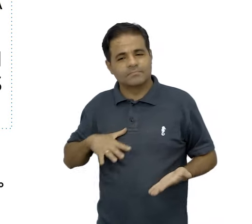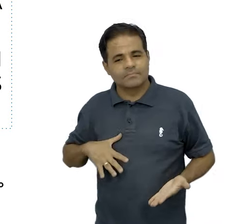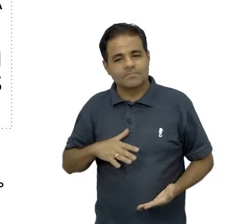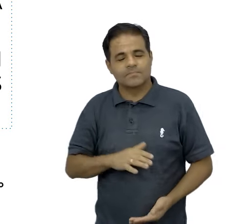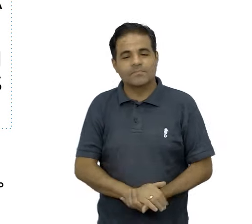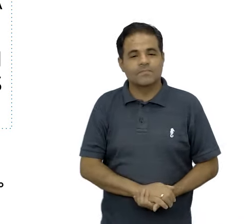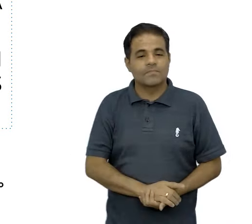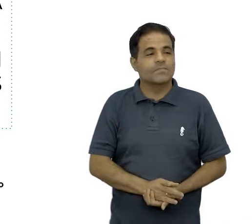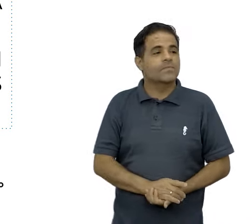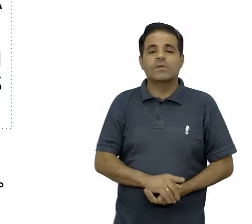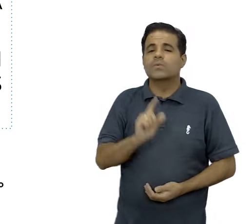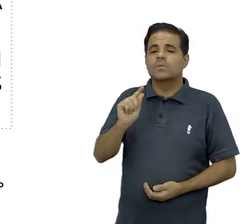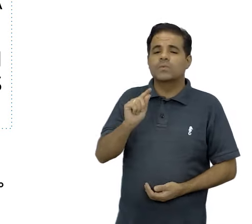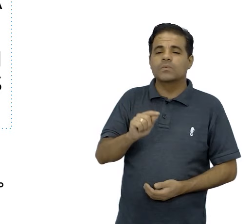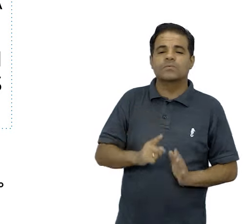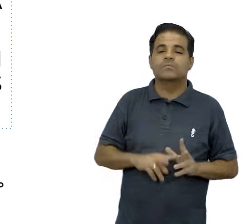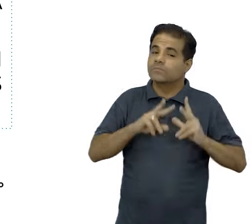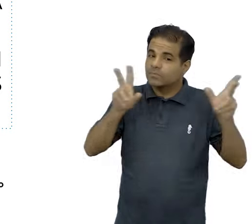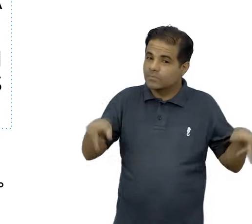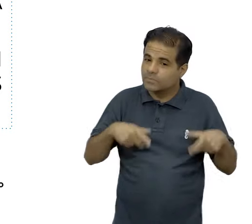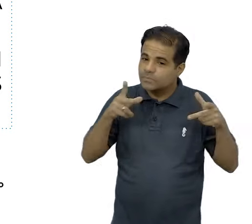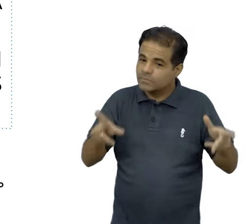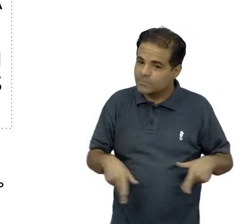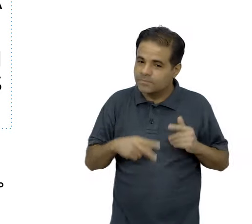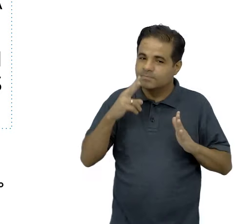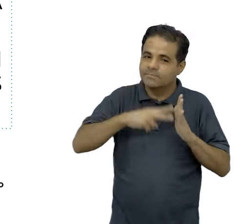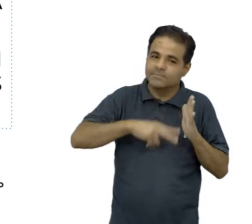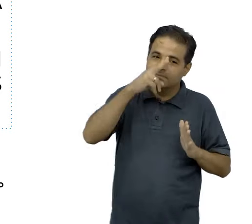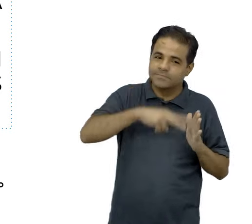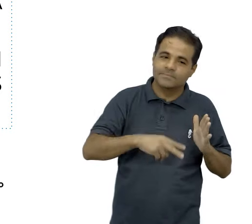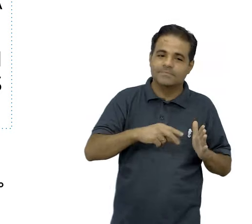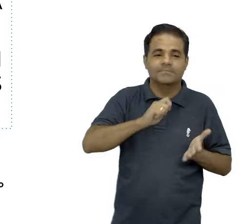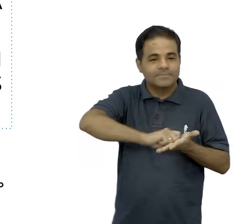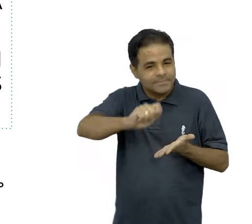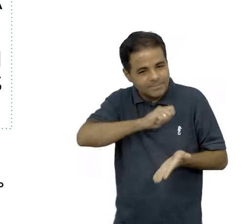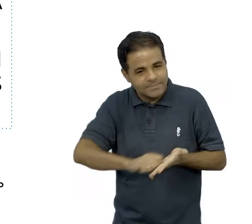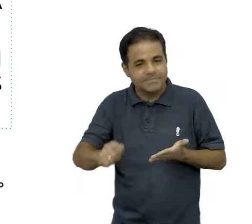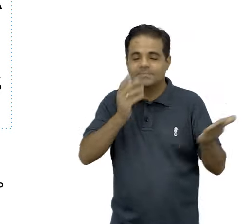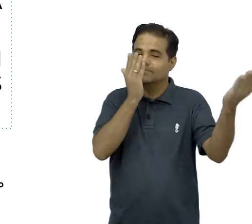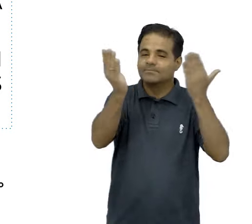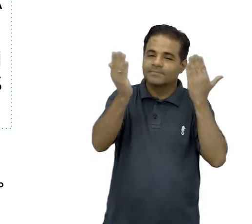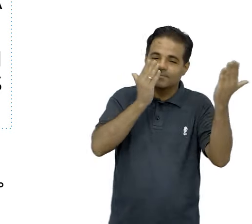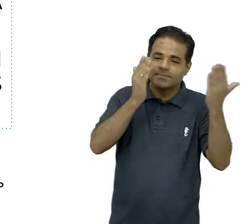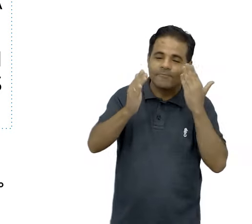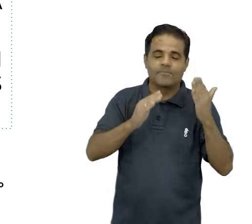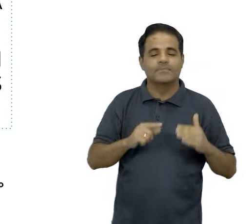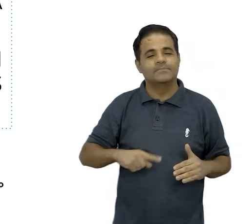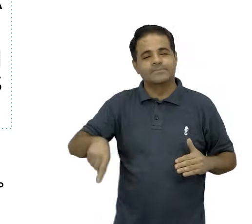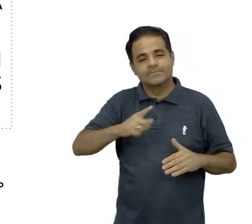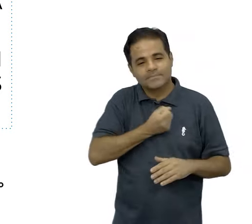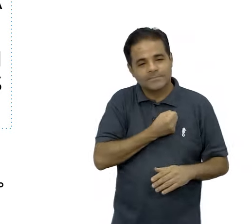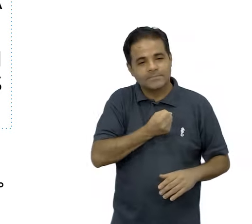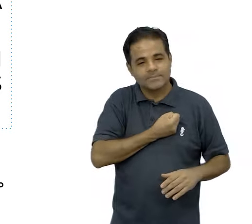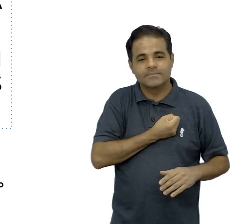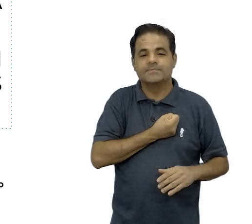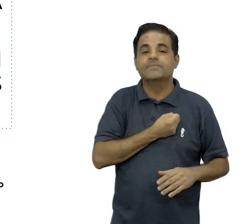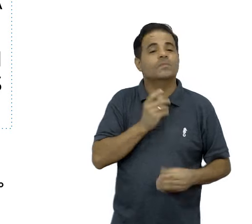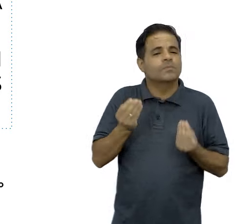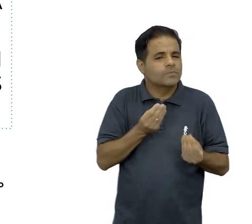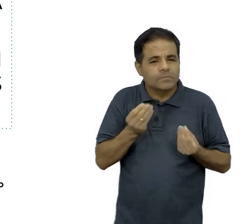A atividade aí, ela explora a leitura, a escrita, a comparação e a ordenação de números,